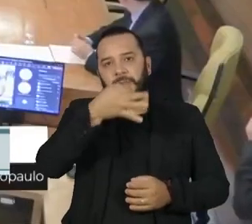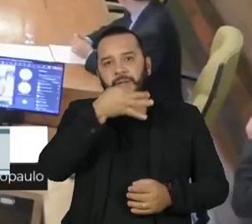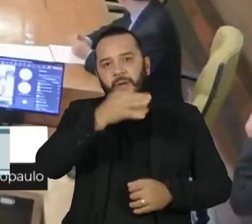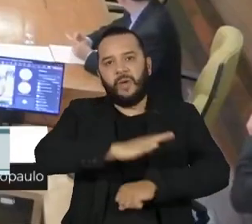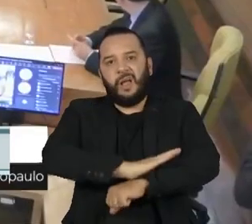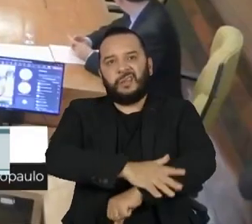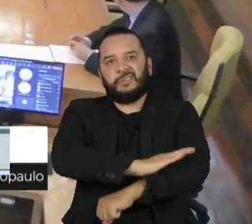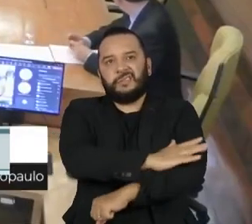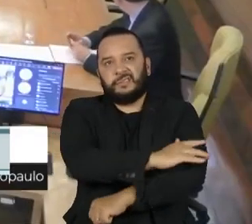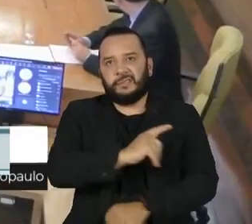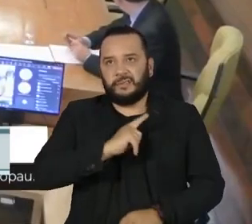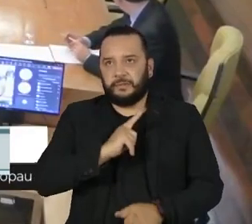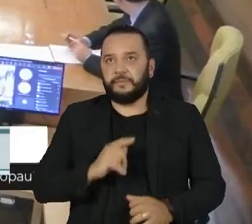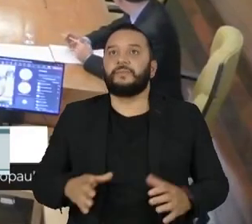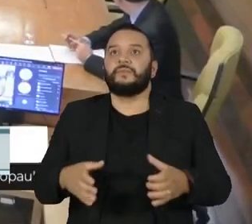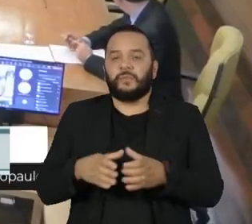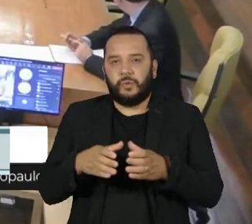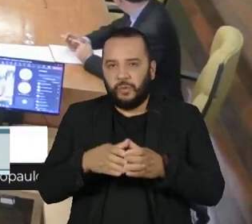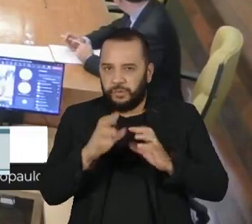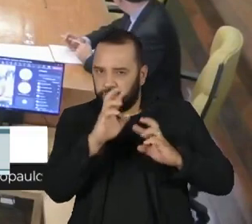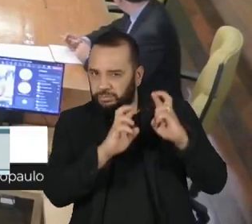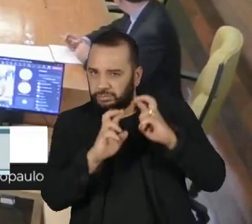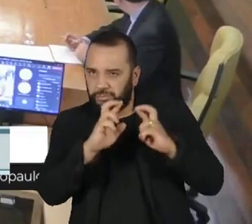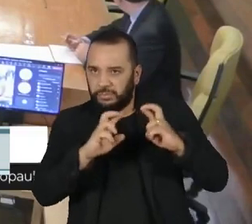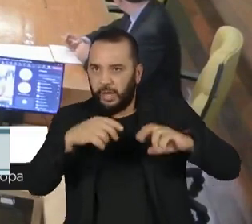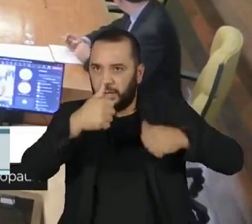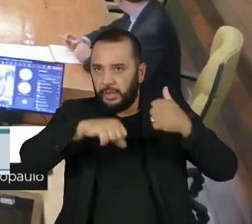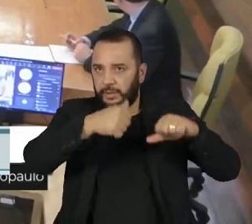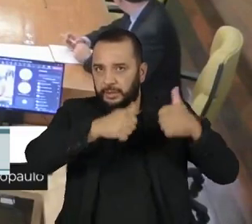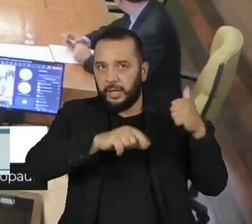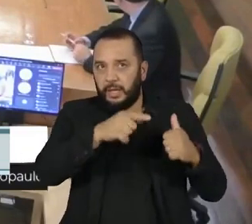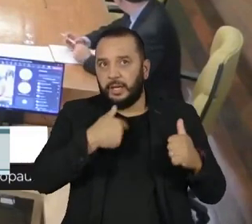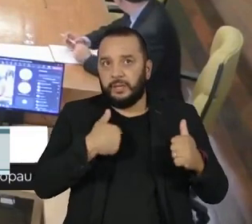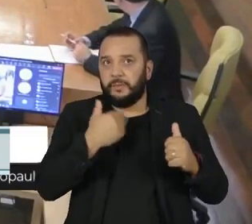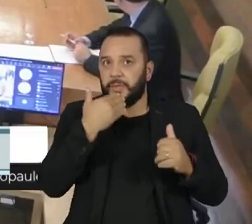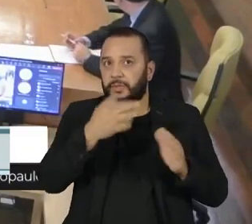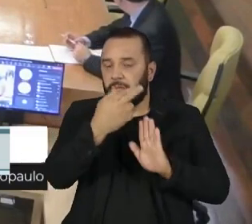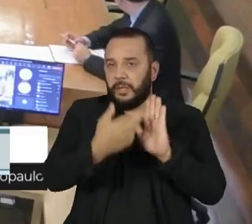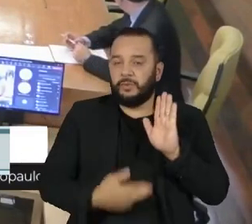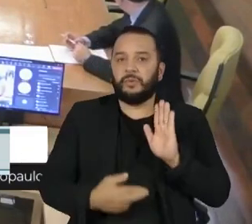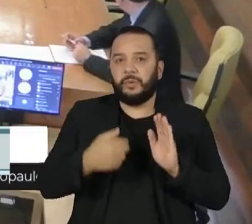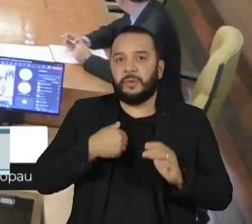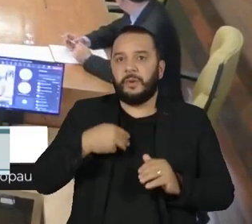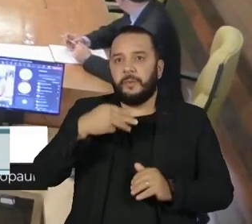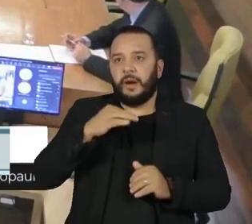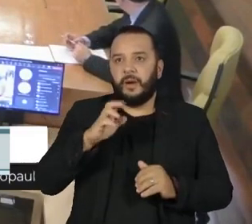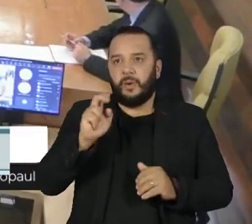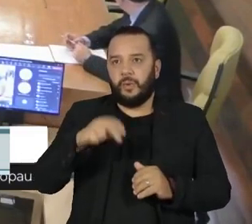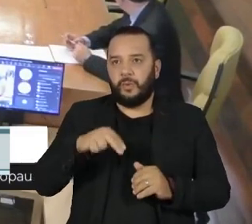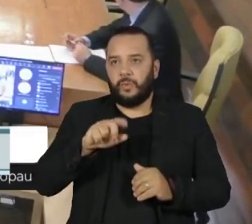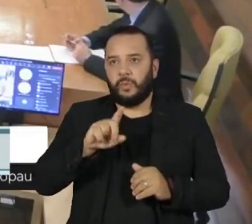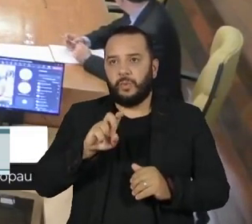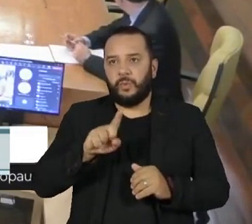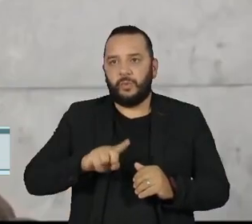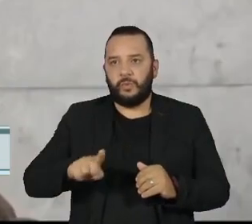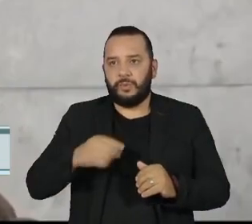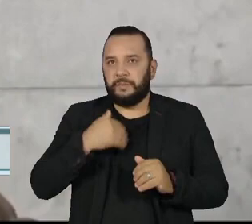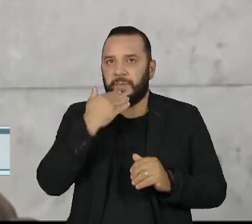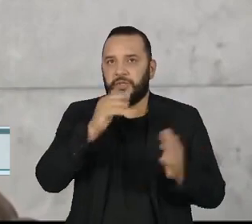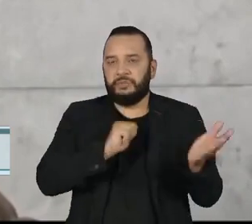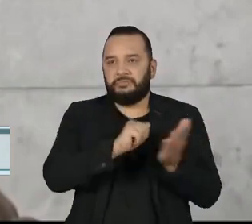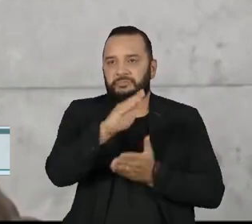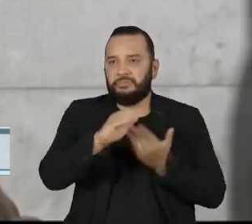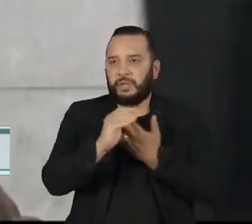os membros da corregedoria analisaram o parecer do relator Marlon luz que pedia a cassação do vereador